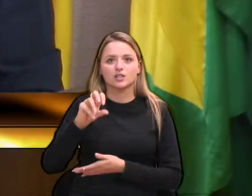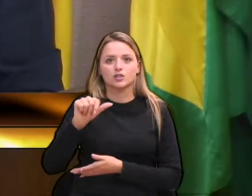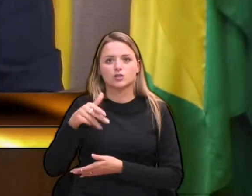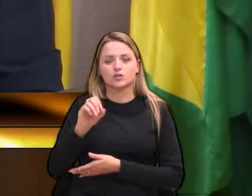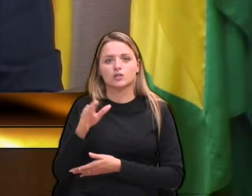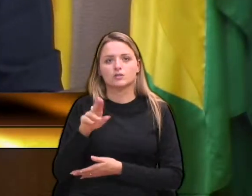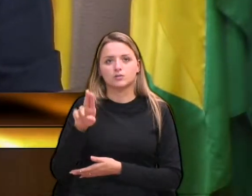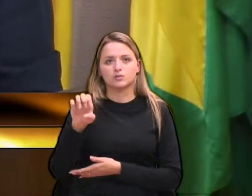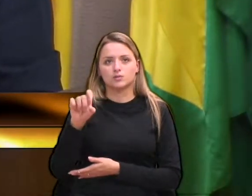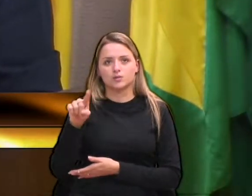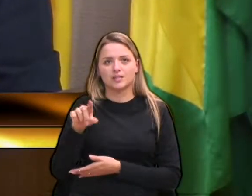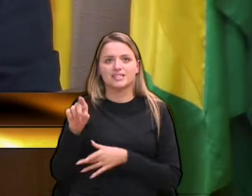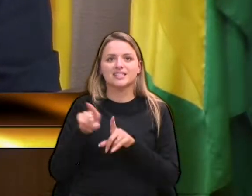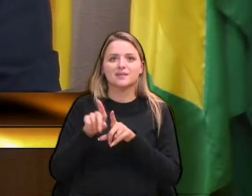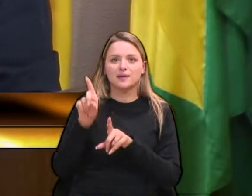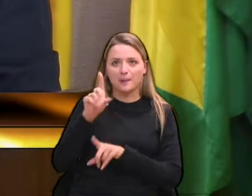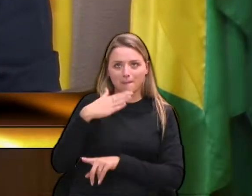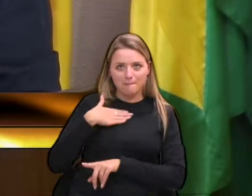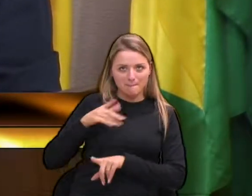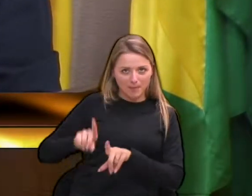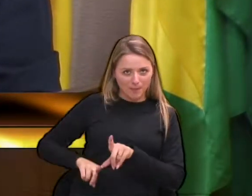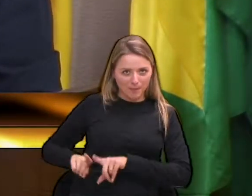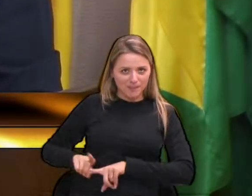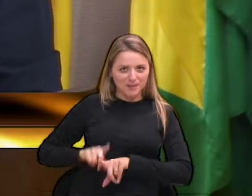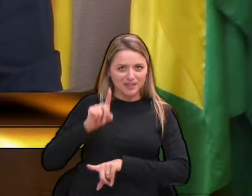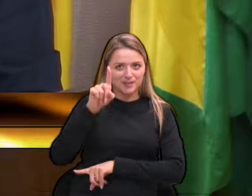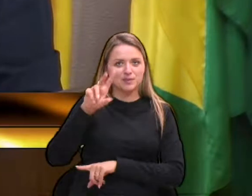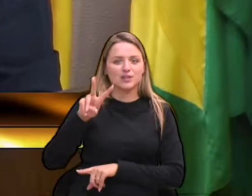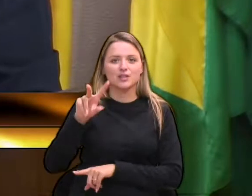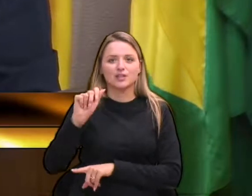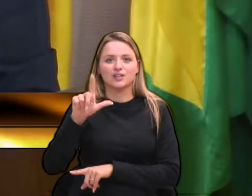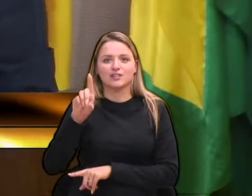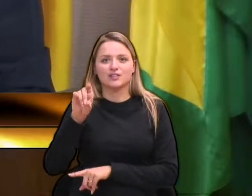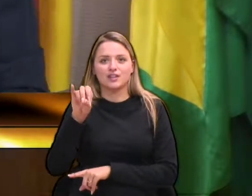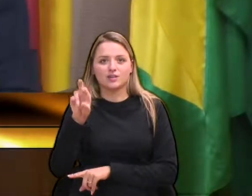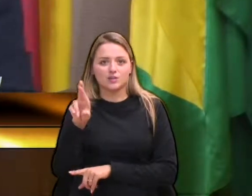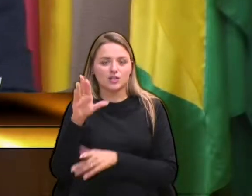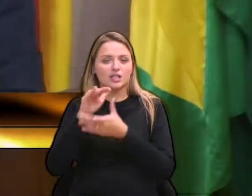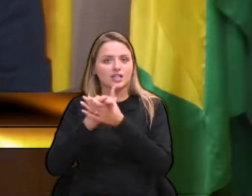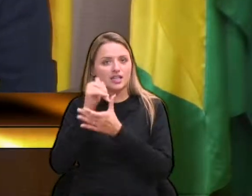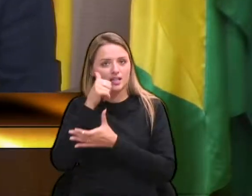e também o meu primo que estará na plateia, Valdir Daranhol, esposa.